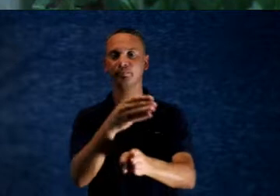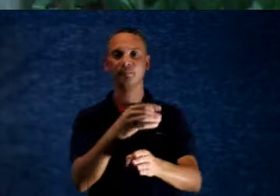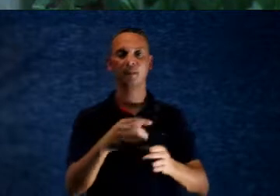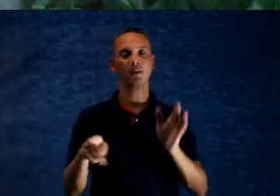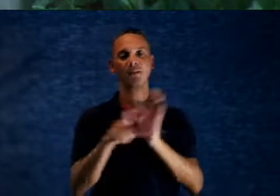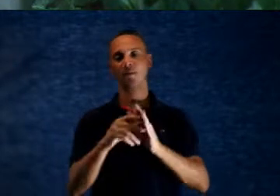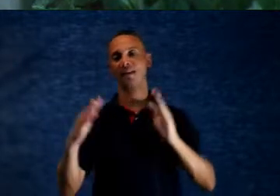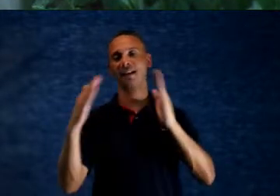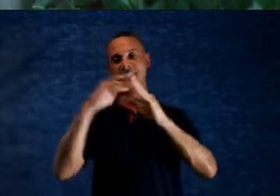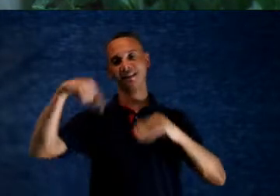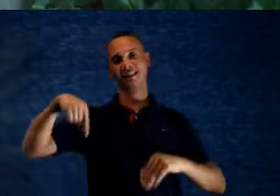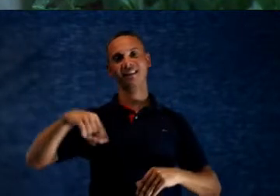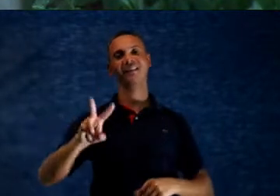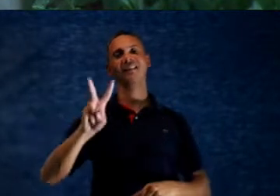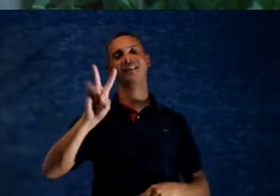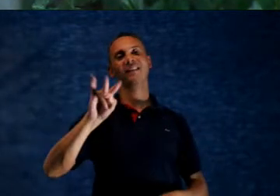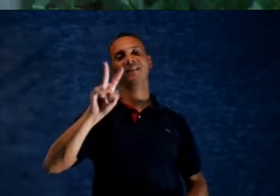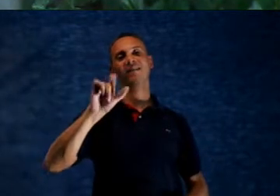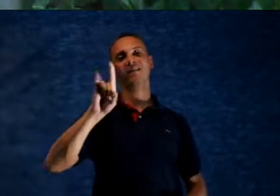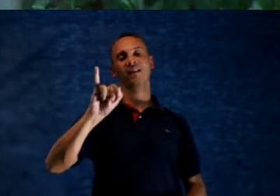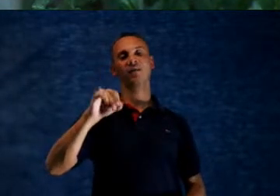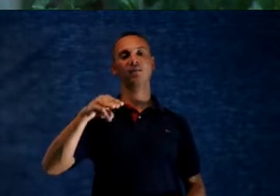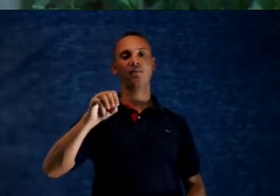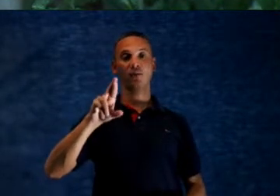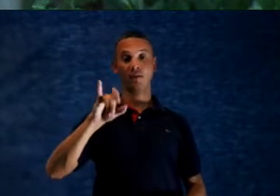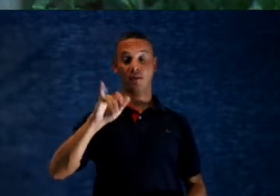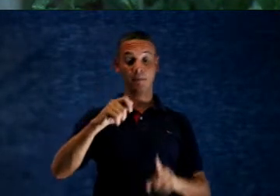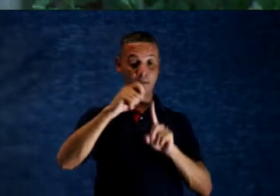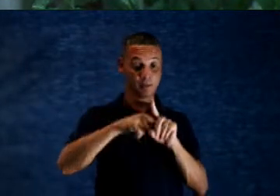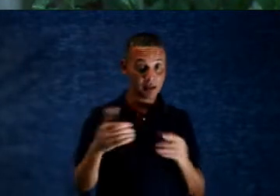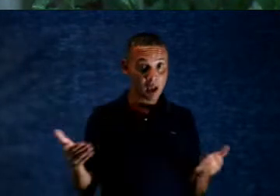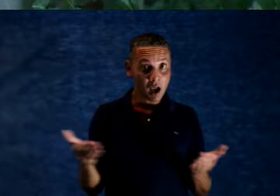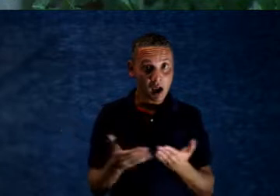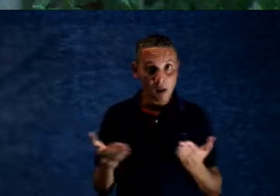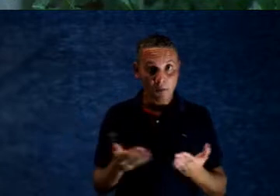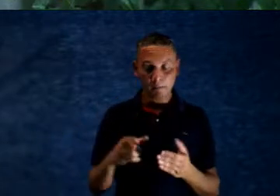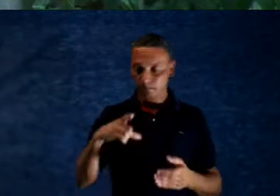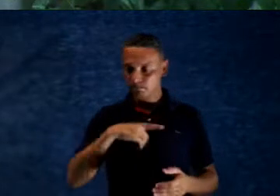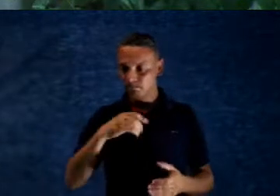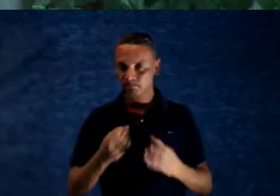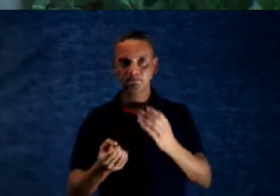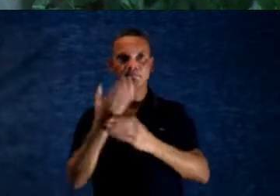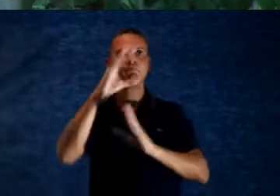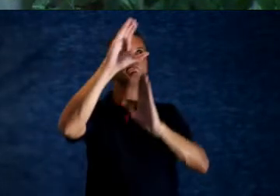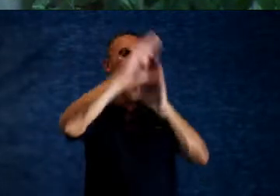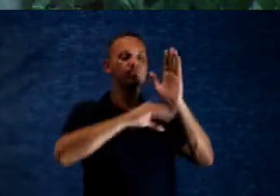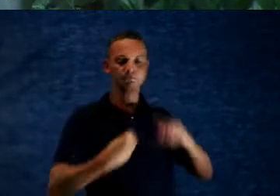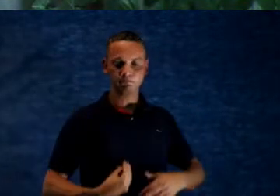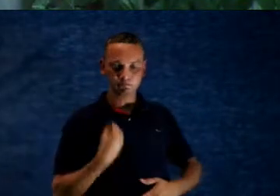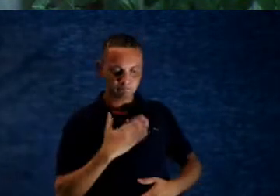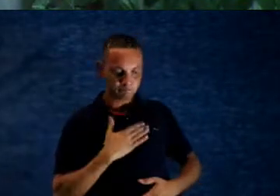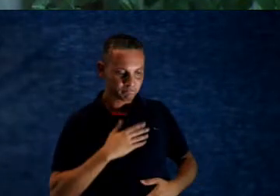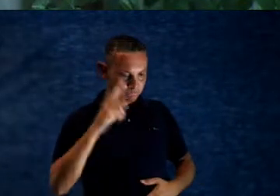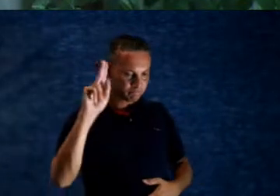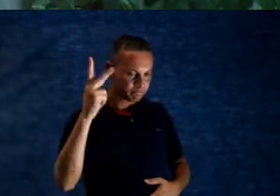Casa de Vivaldi Moreira. Ainda no começo deste mês, por coincidência, surgiram